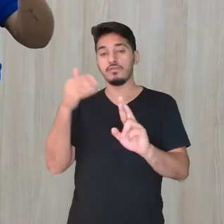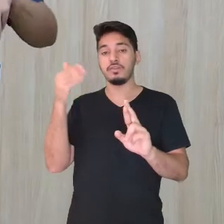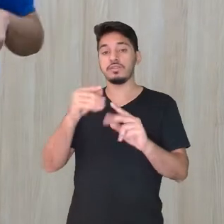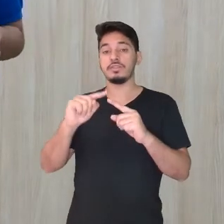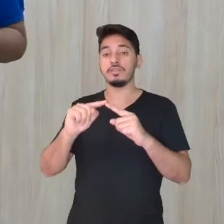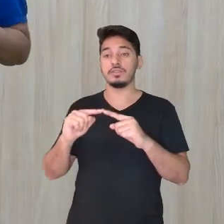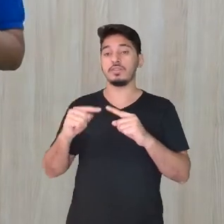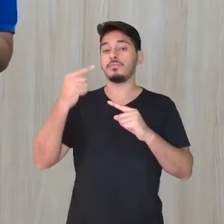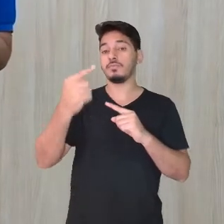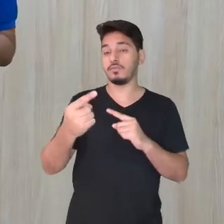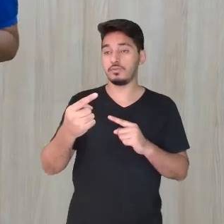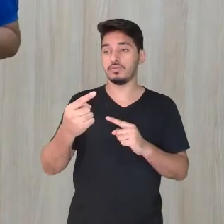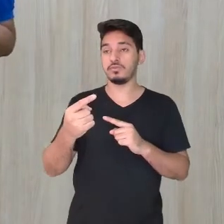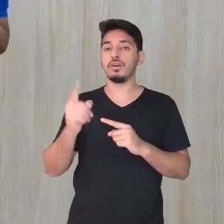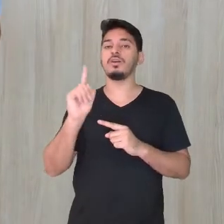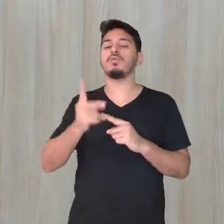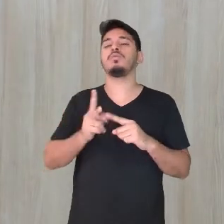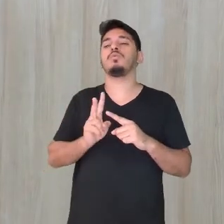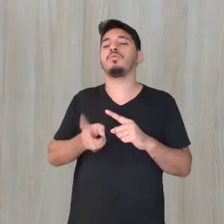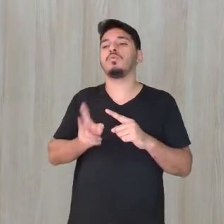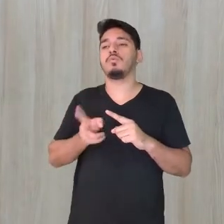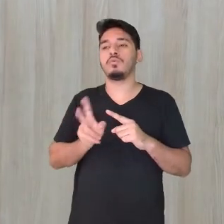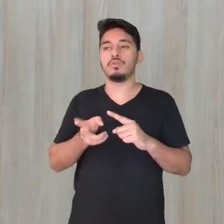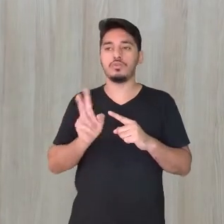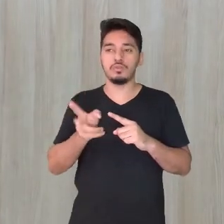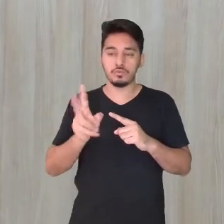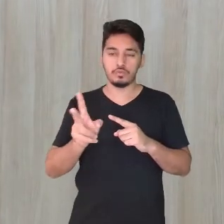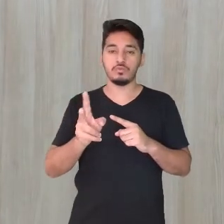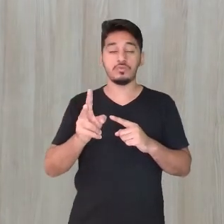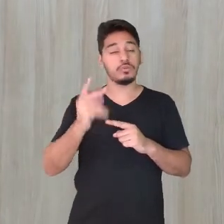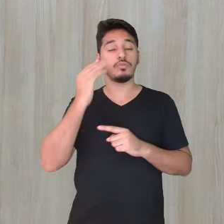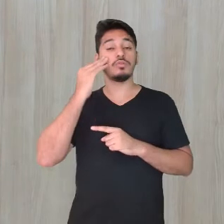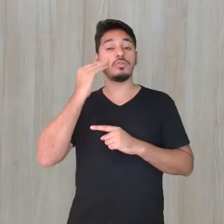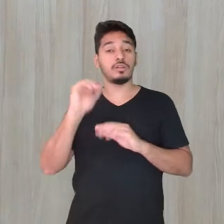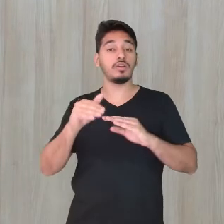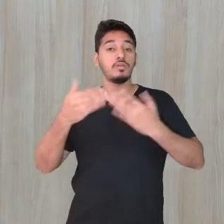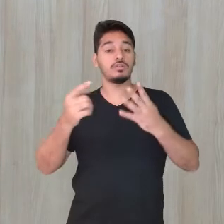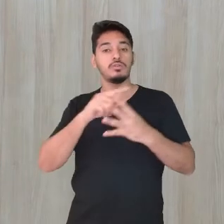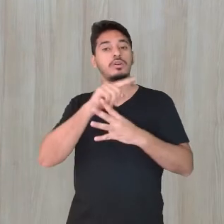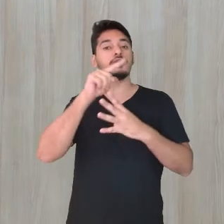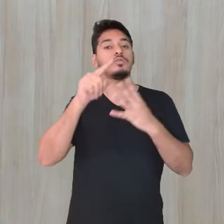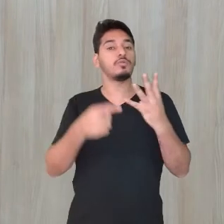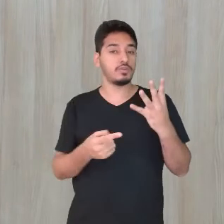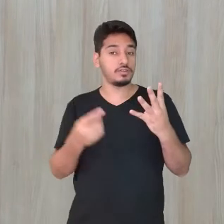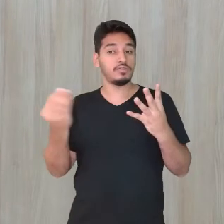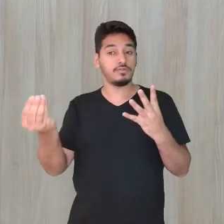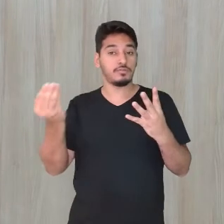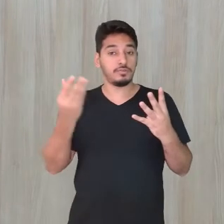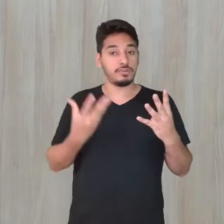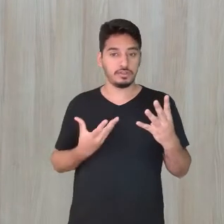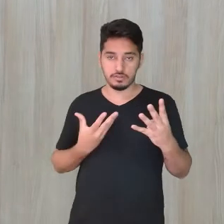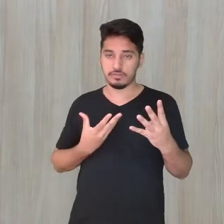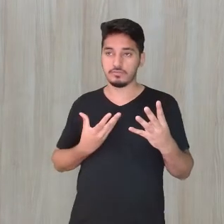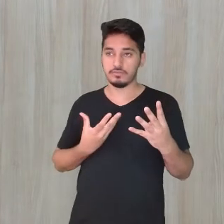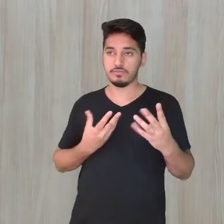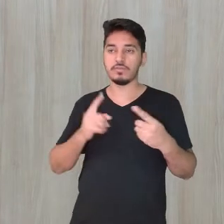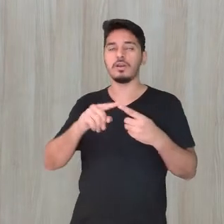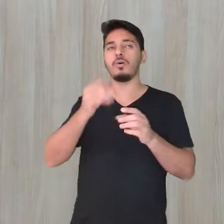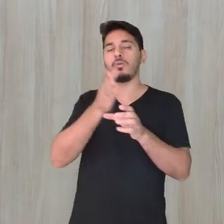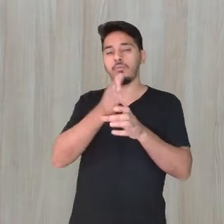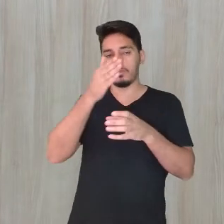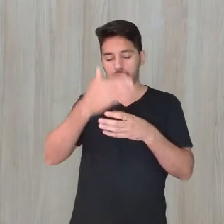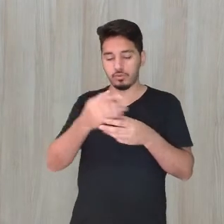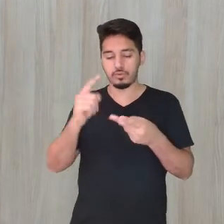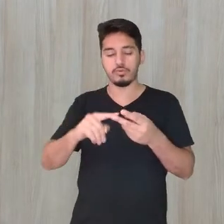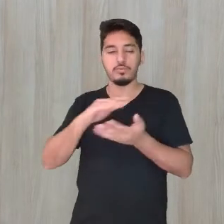posterior. Só depois, quando eu continuo a frase, é que eu sei quais são essas 4 coisas que serão trazidas pela pessoa. É o bolo,